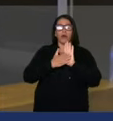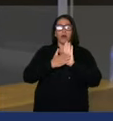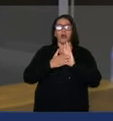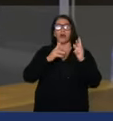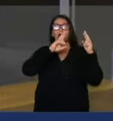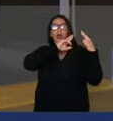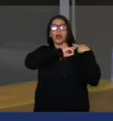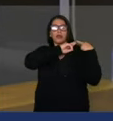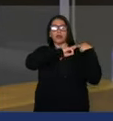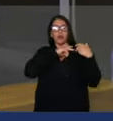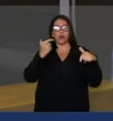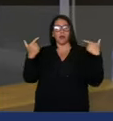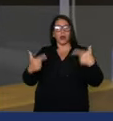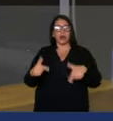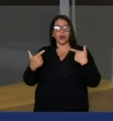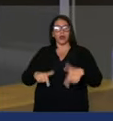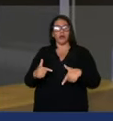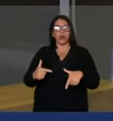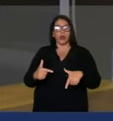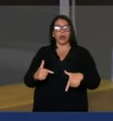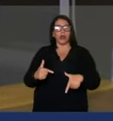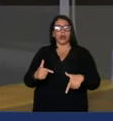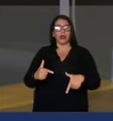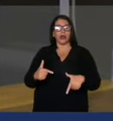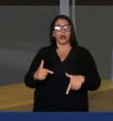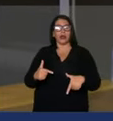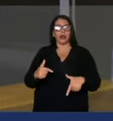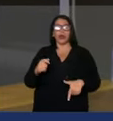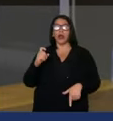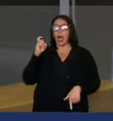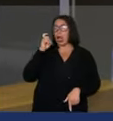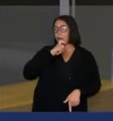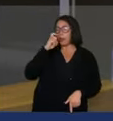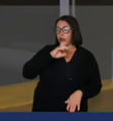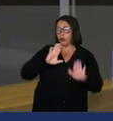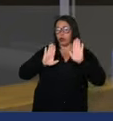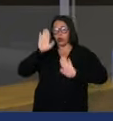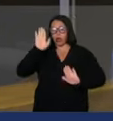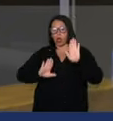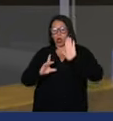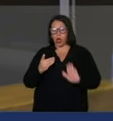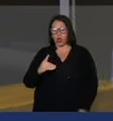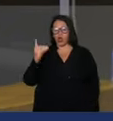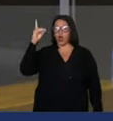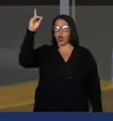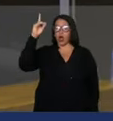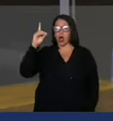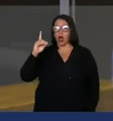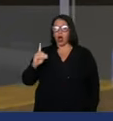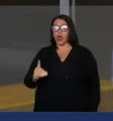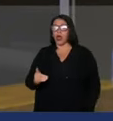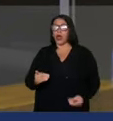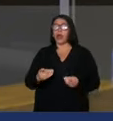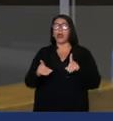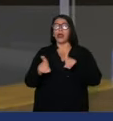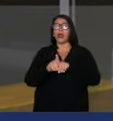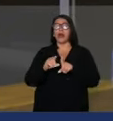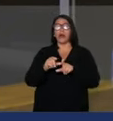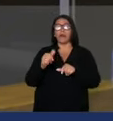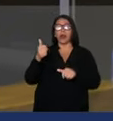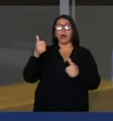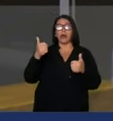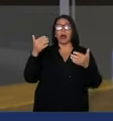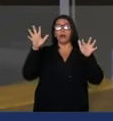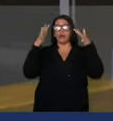e mentirosas de campanha. E aí, o dólar subiu, a bolsa despencou, e mais recente ainda,